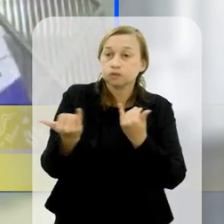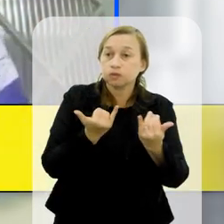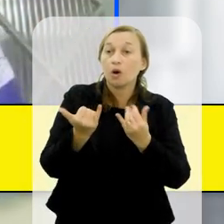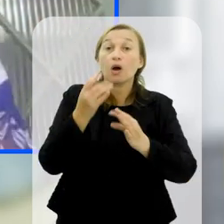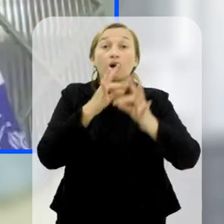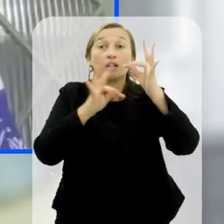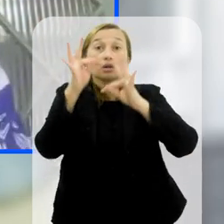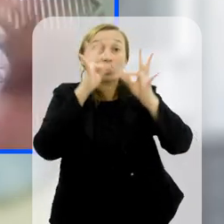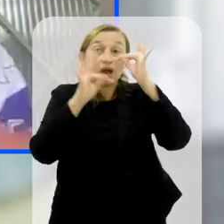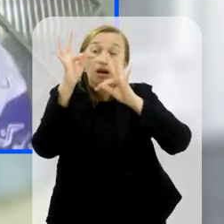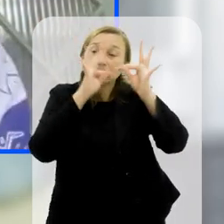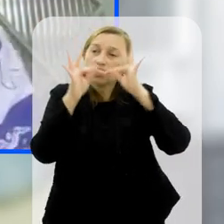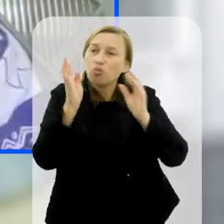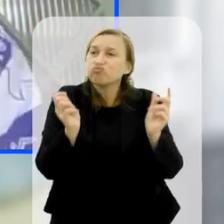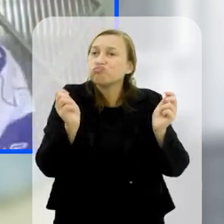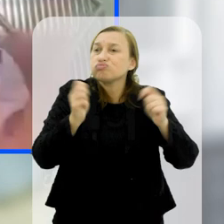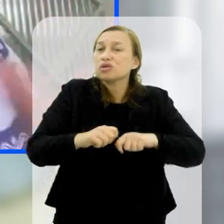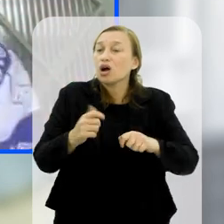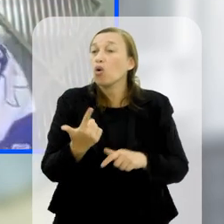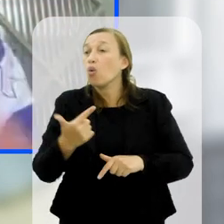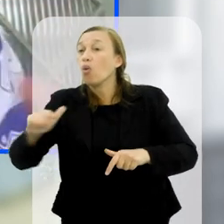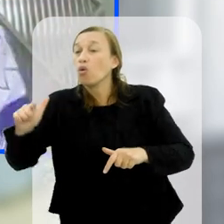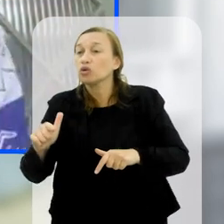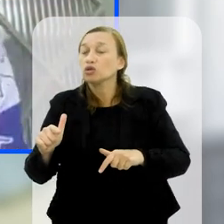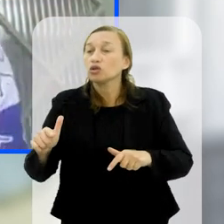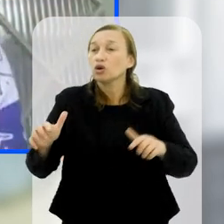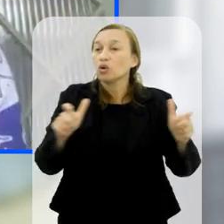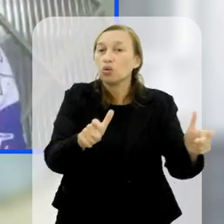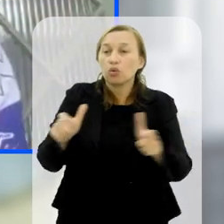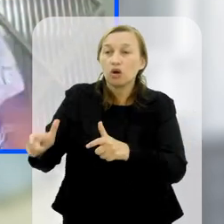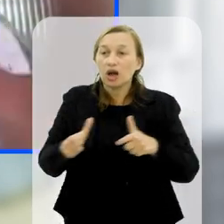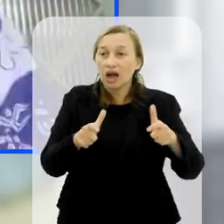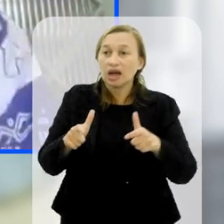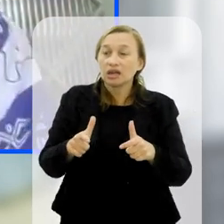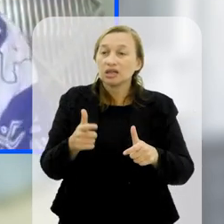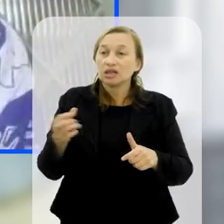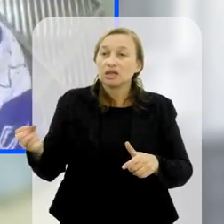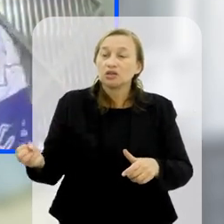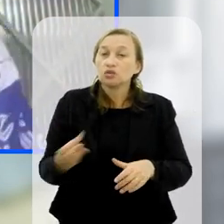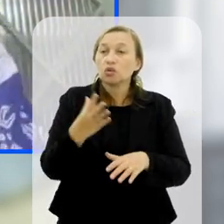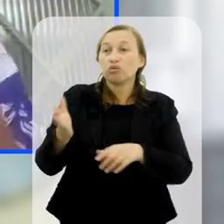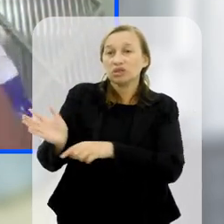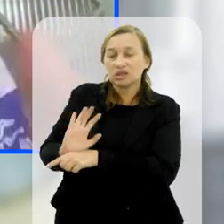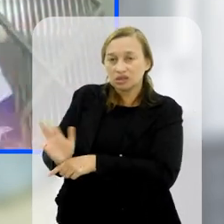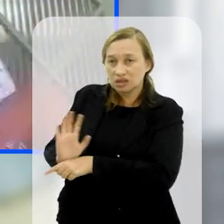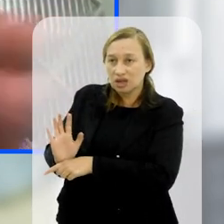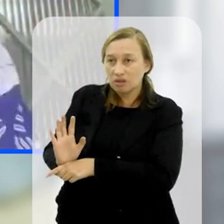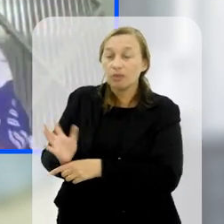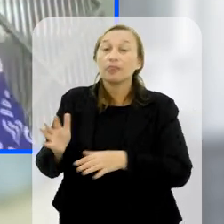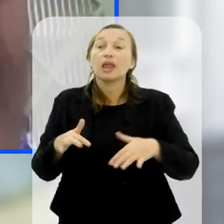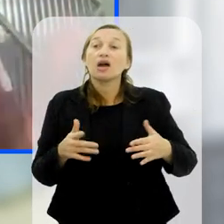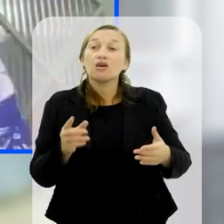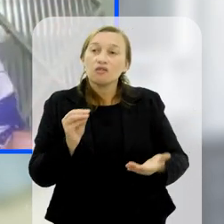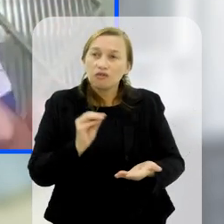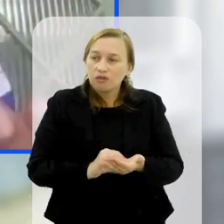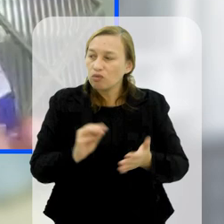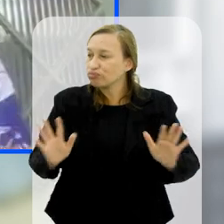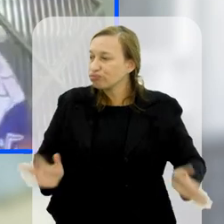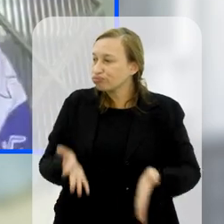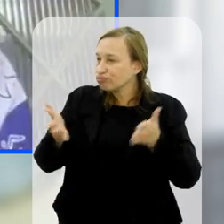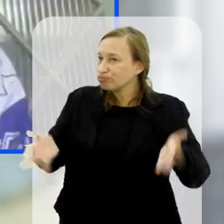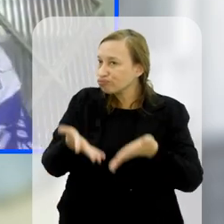e da tecnologia, uma possibilidade de ter outros pontos de vista também dentro desse novo cinema. Mas ainda falta